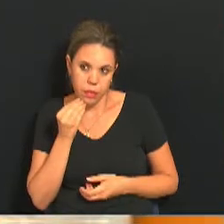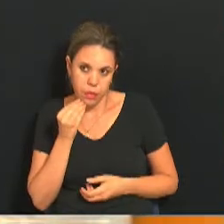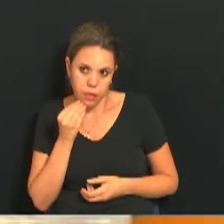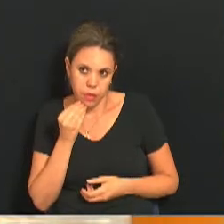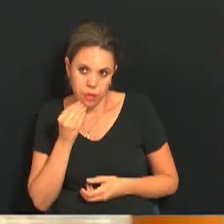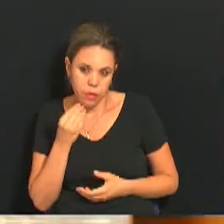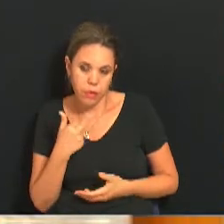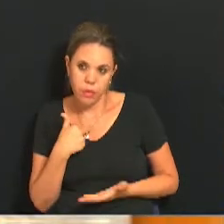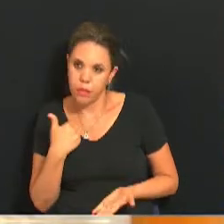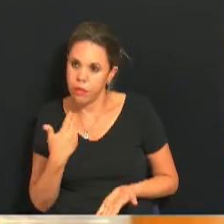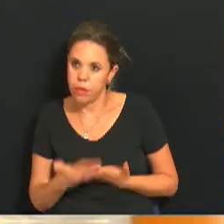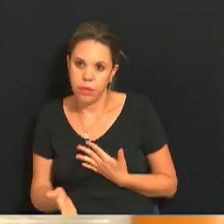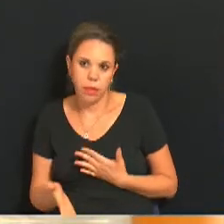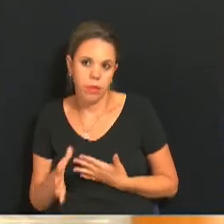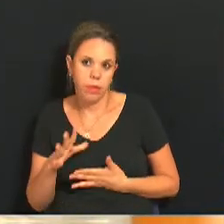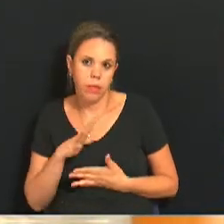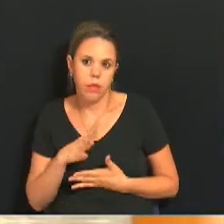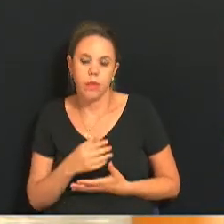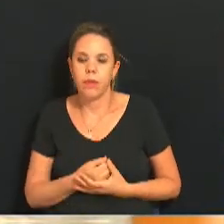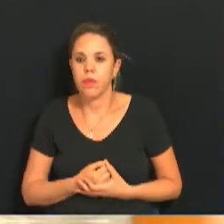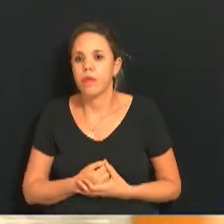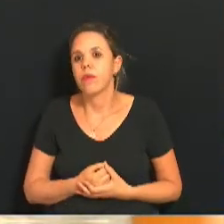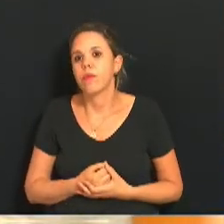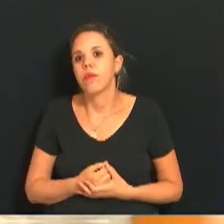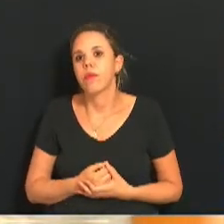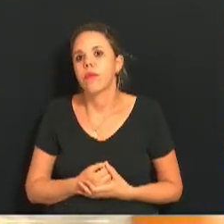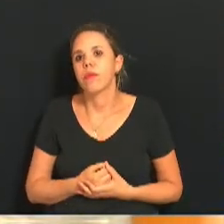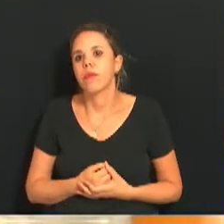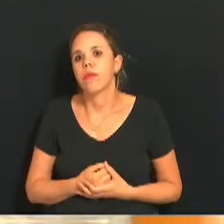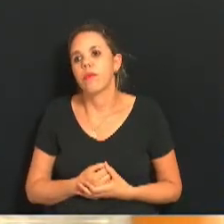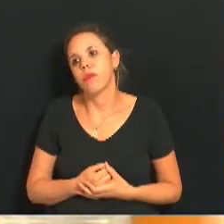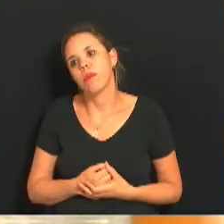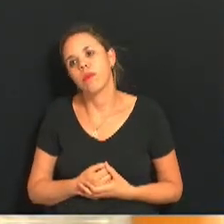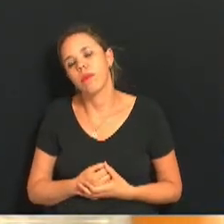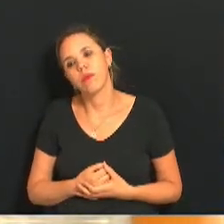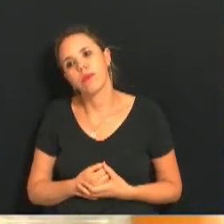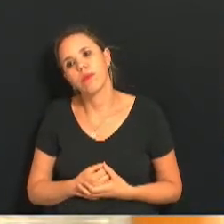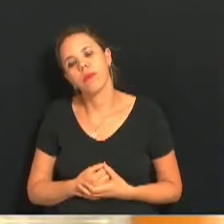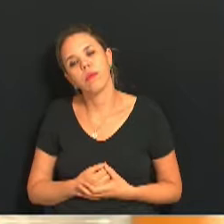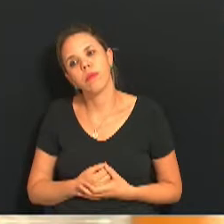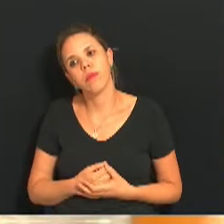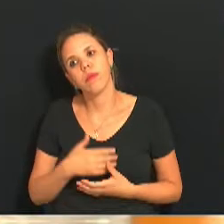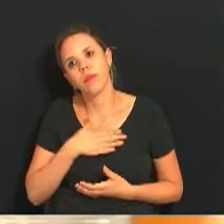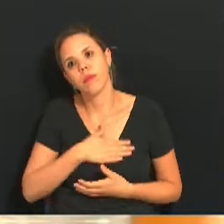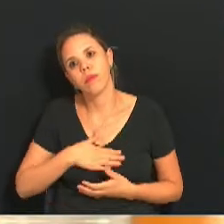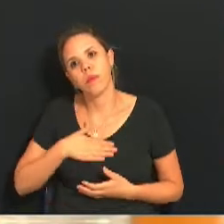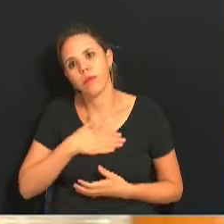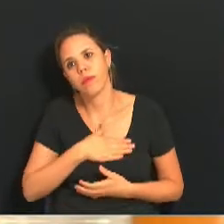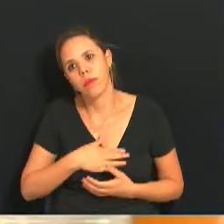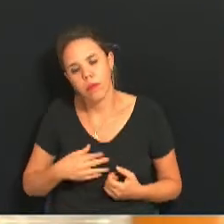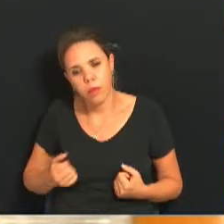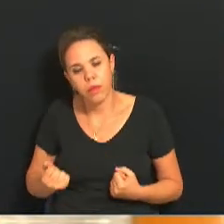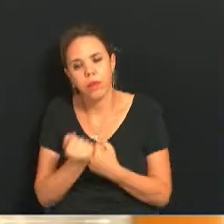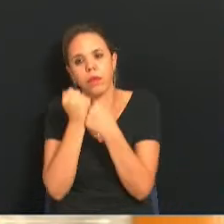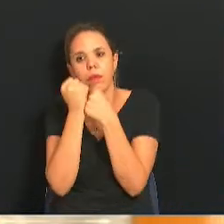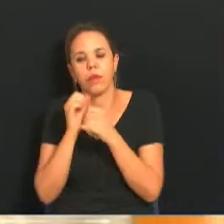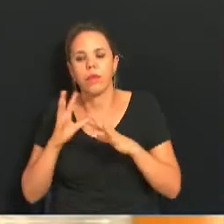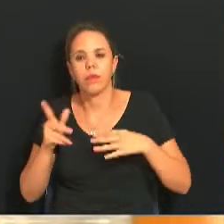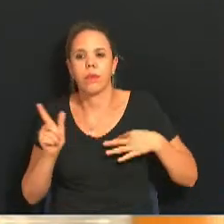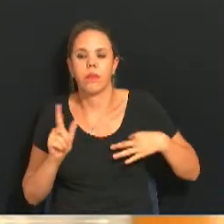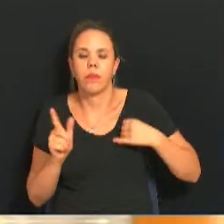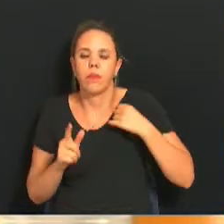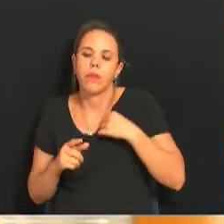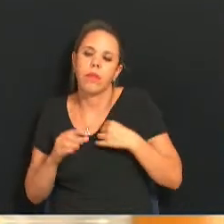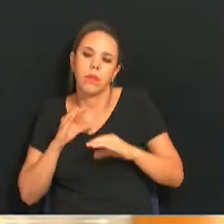gente não pode perder cidade não pode perder então eu gostaria muito que tiver tivesse o apoio de todos claro que o